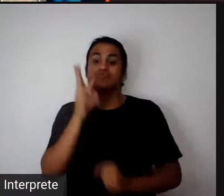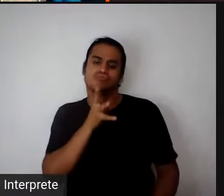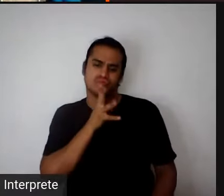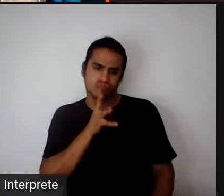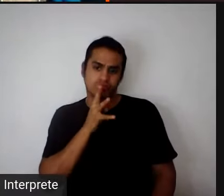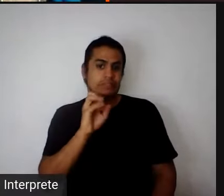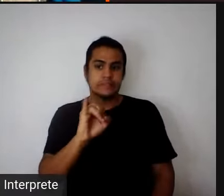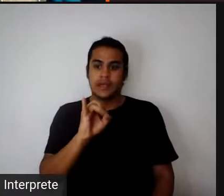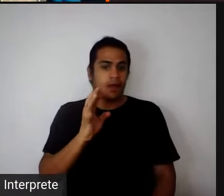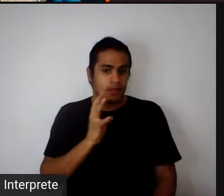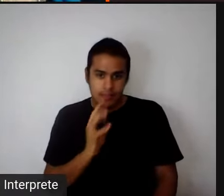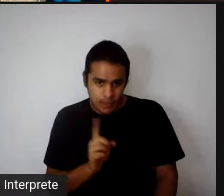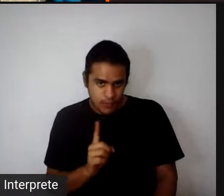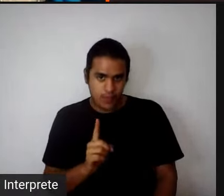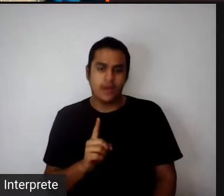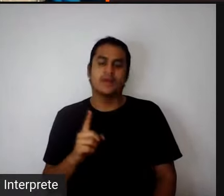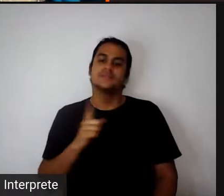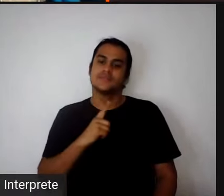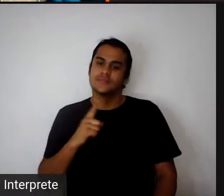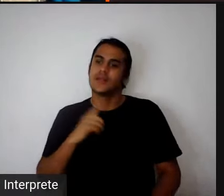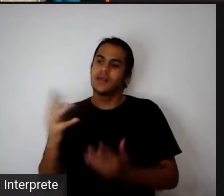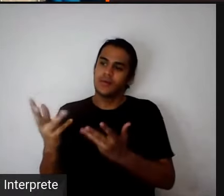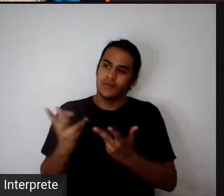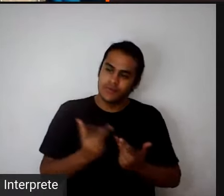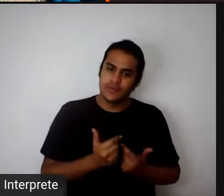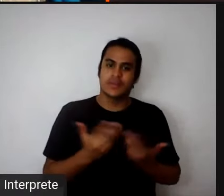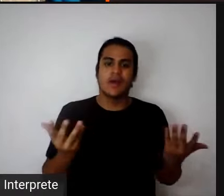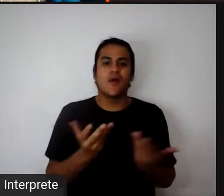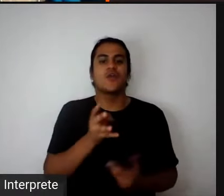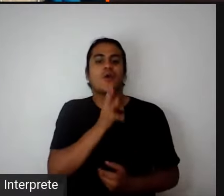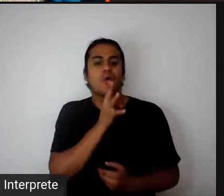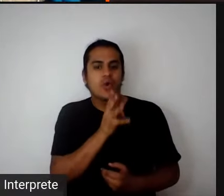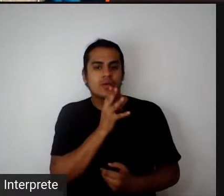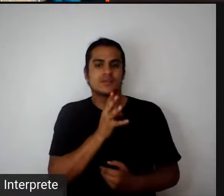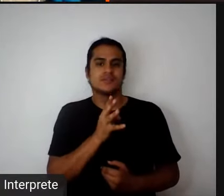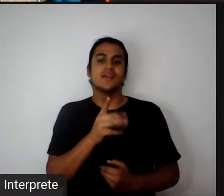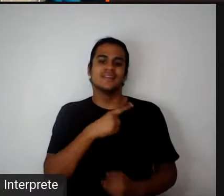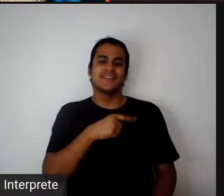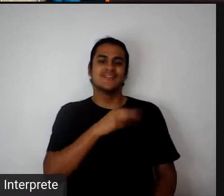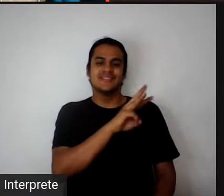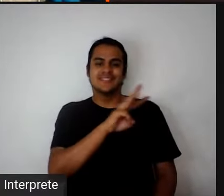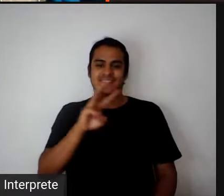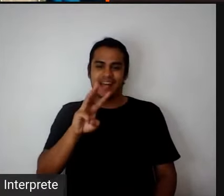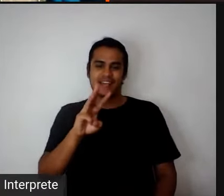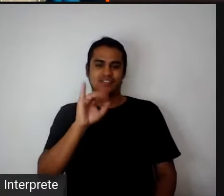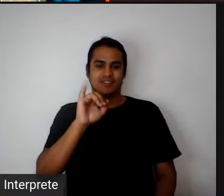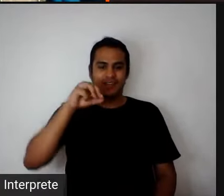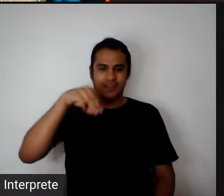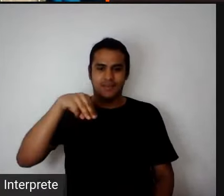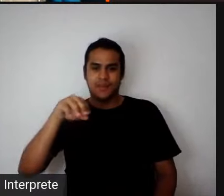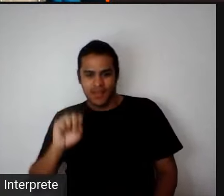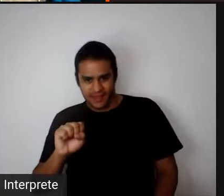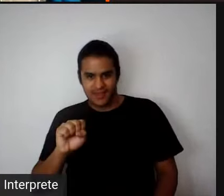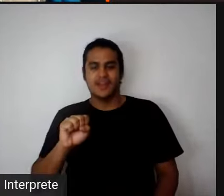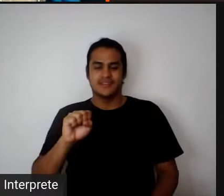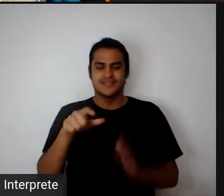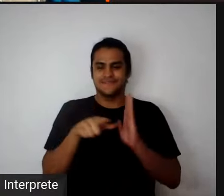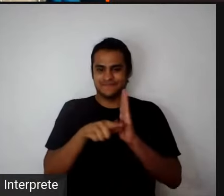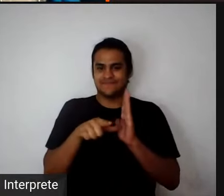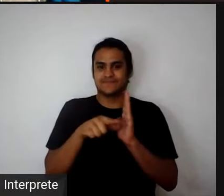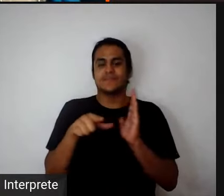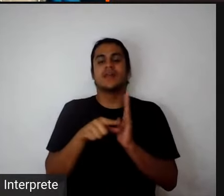saber mais, né, com o evento e com tudo que a gente está promovendo no site do MS, com o material que a gente está subindo a propósito